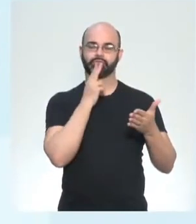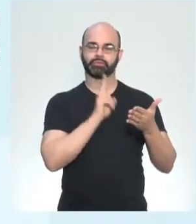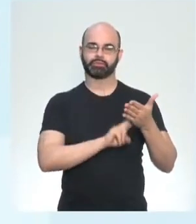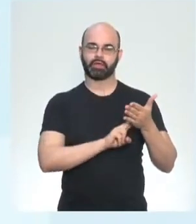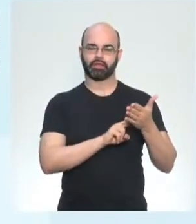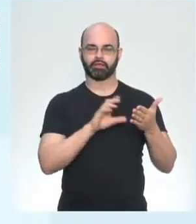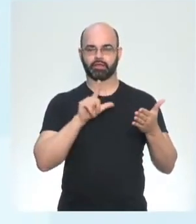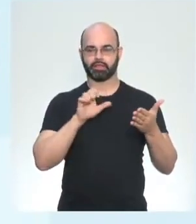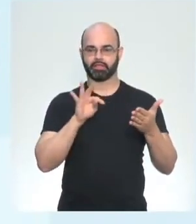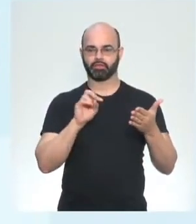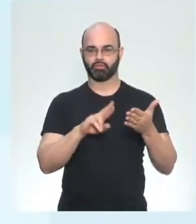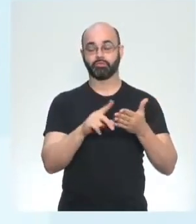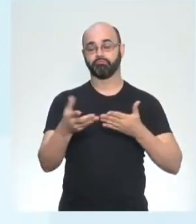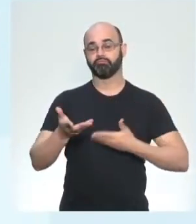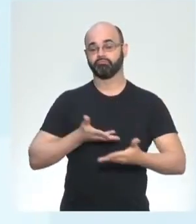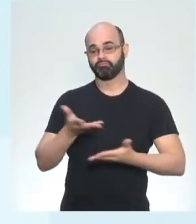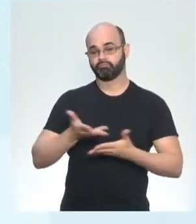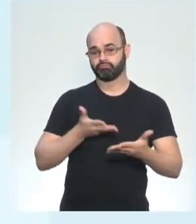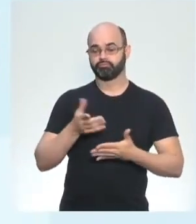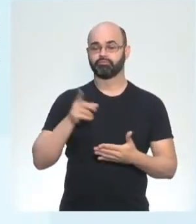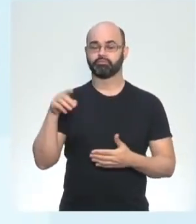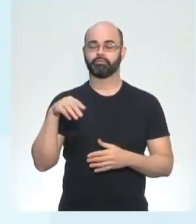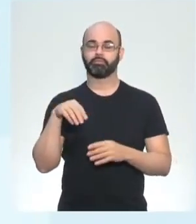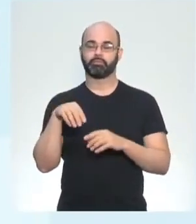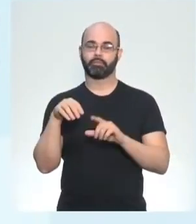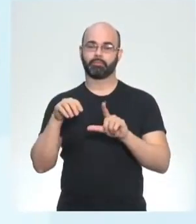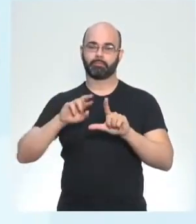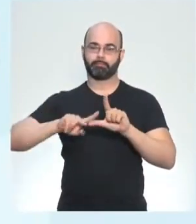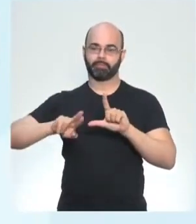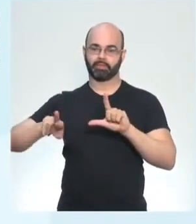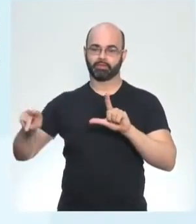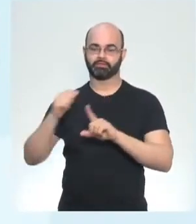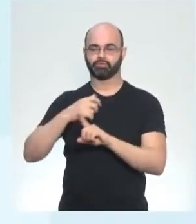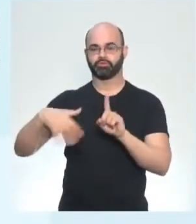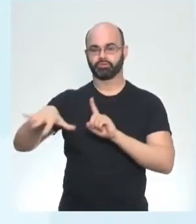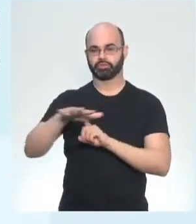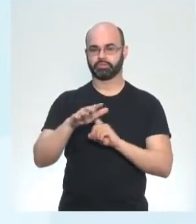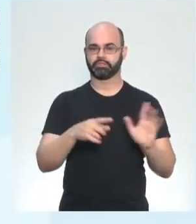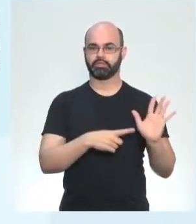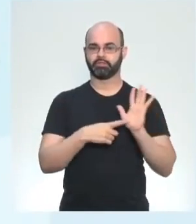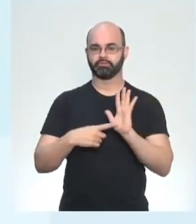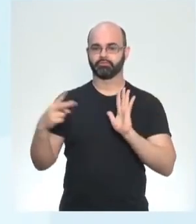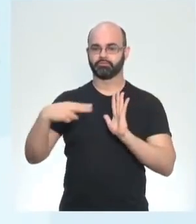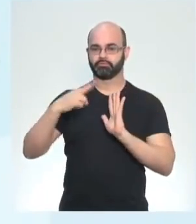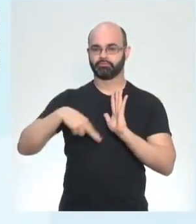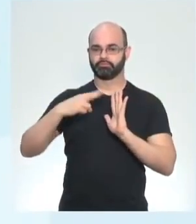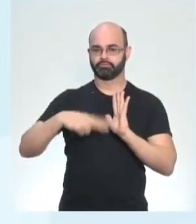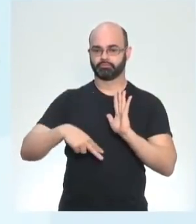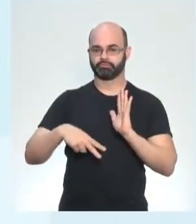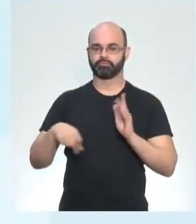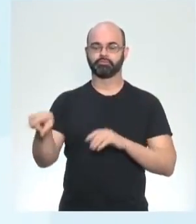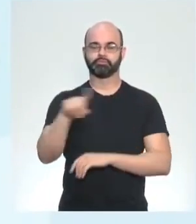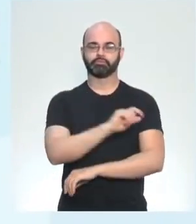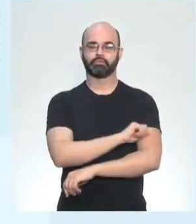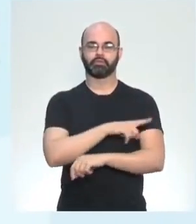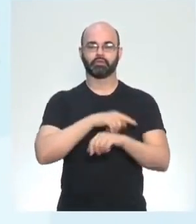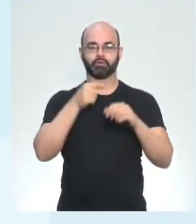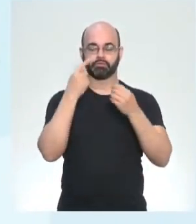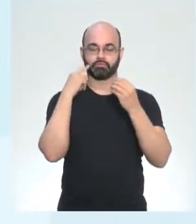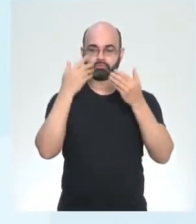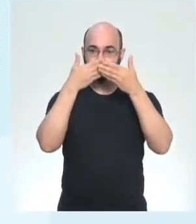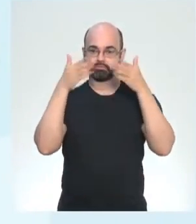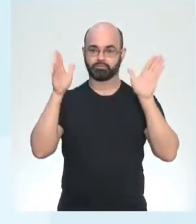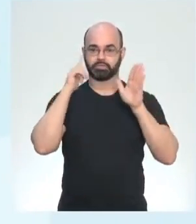interação entre leitor, mídia e sociedade. Segundo, ampliar a relação dos estudantes com a